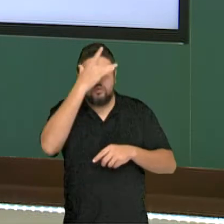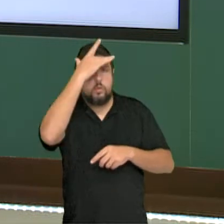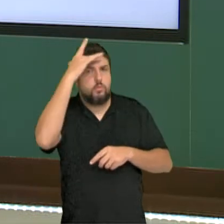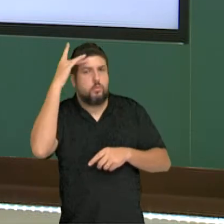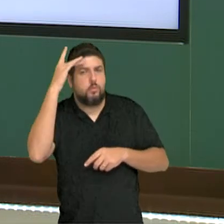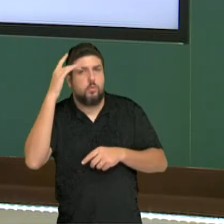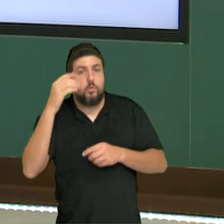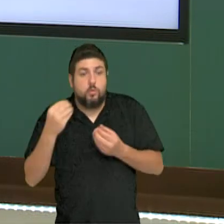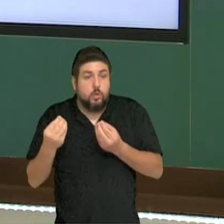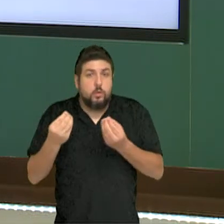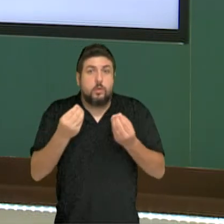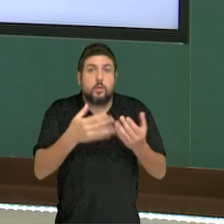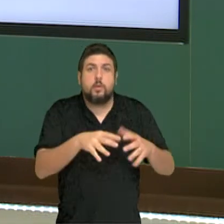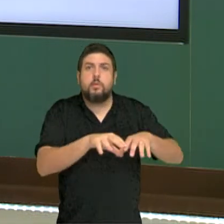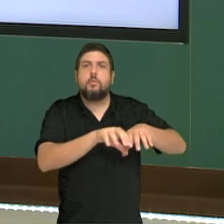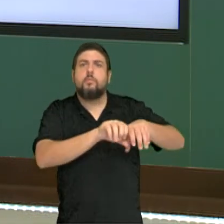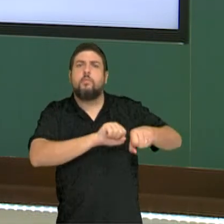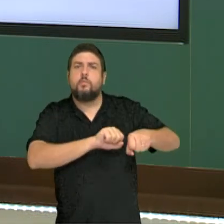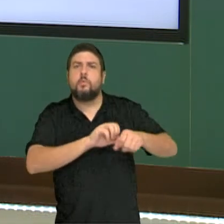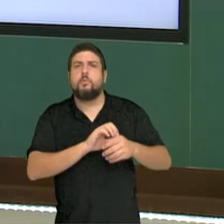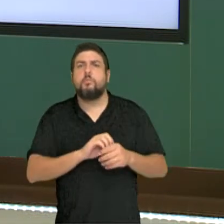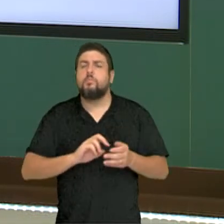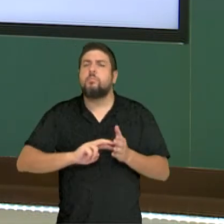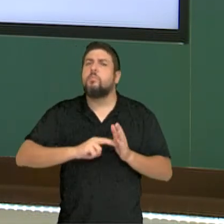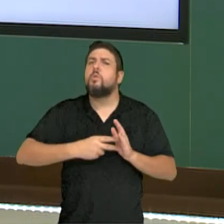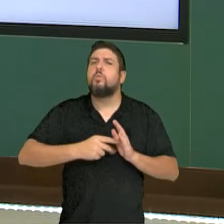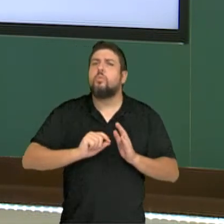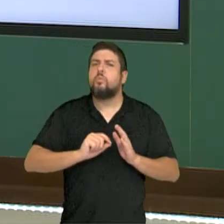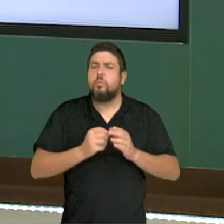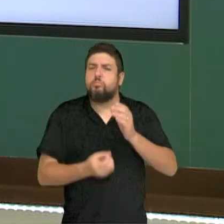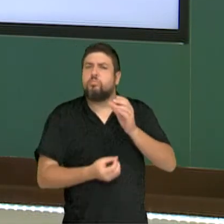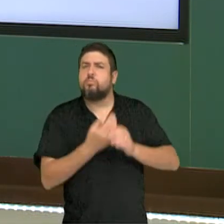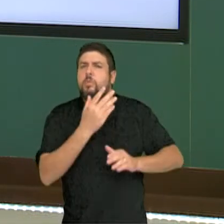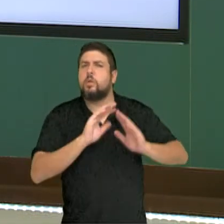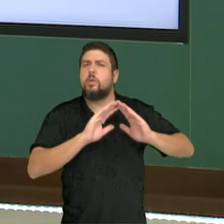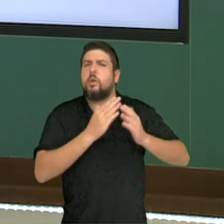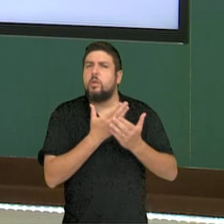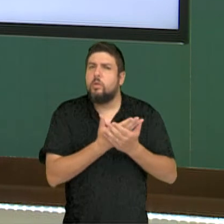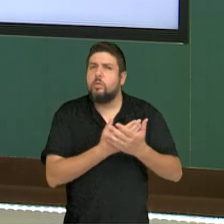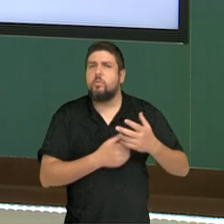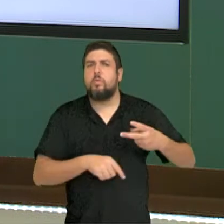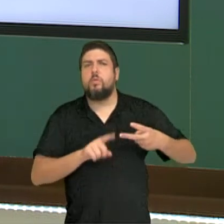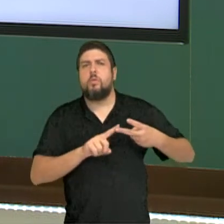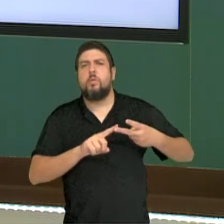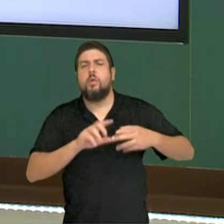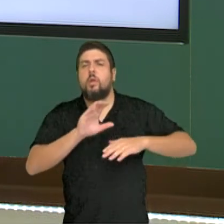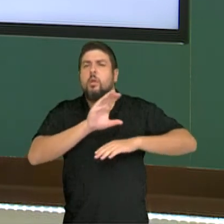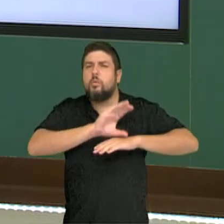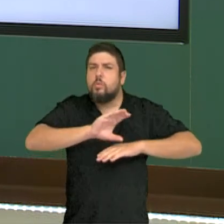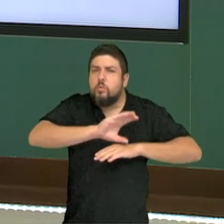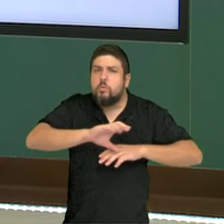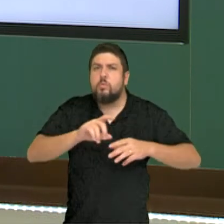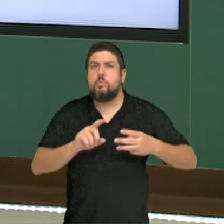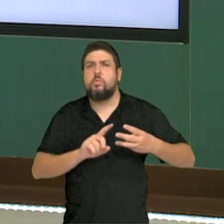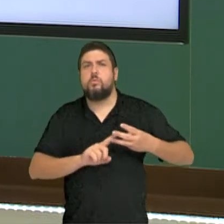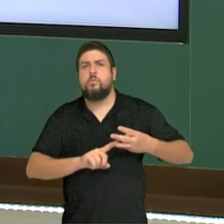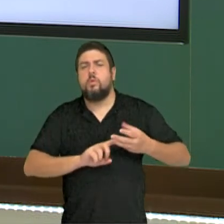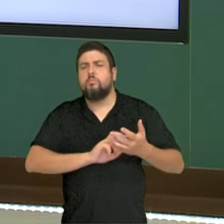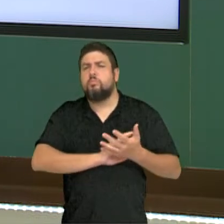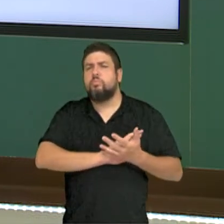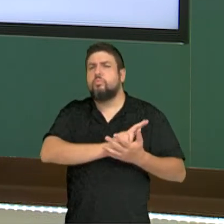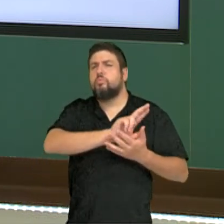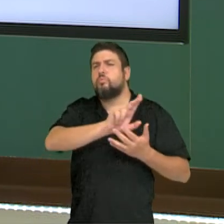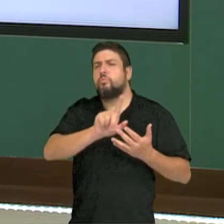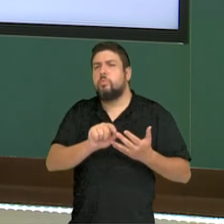qualificar ou seja colocar mais escolas mas área para mais cursos para que todo mundo tem nenhuma qualificação